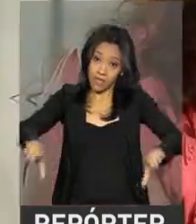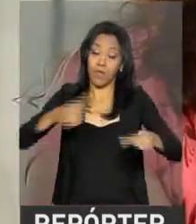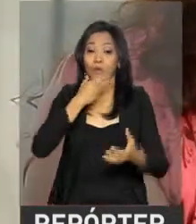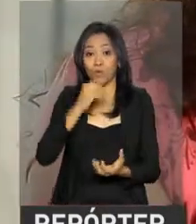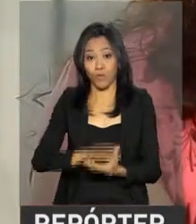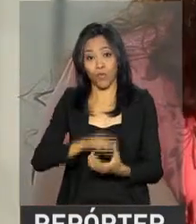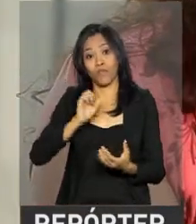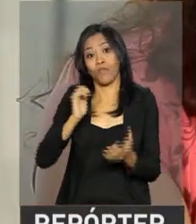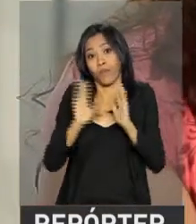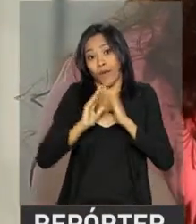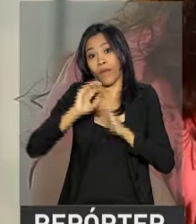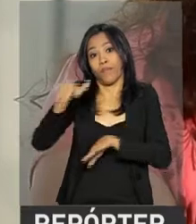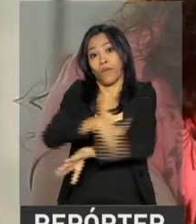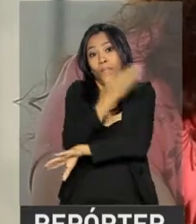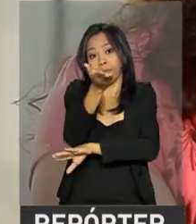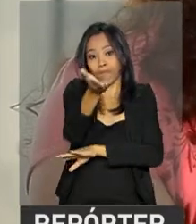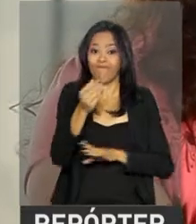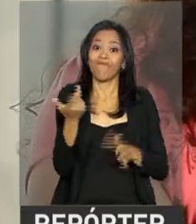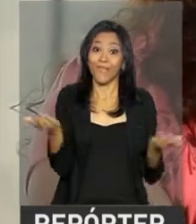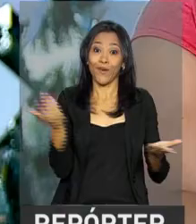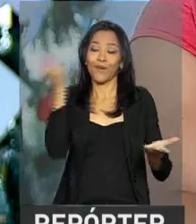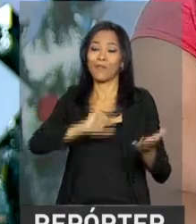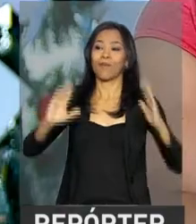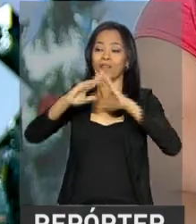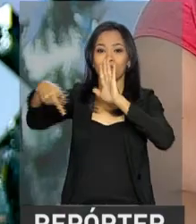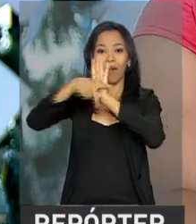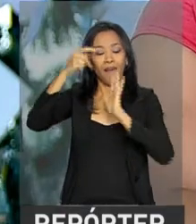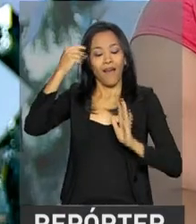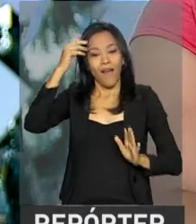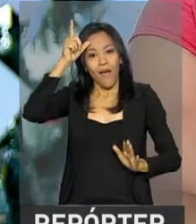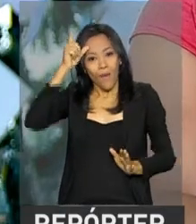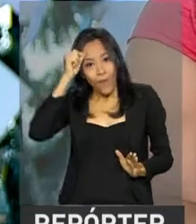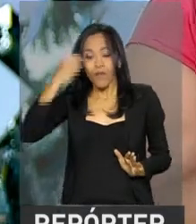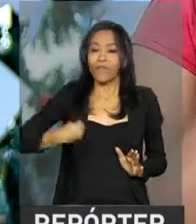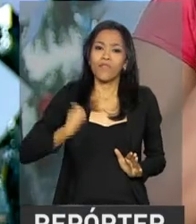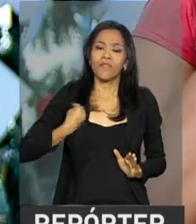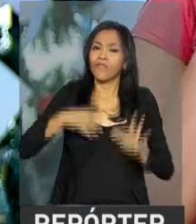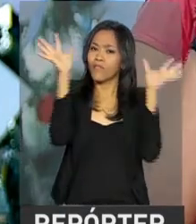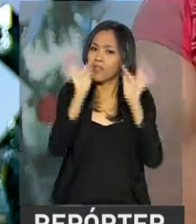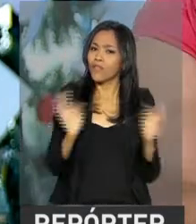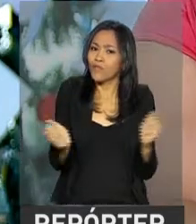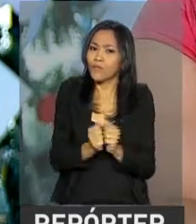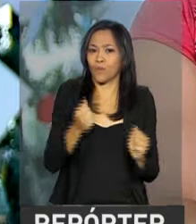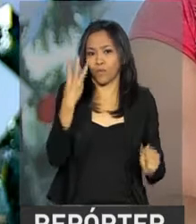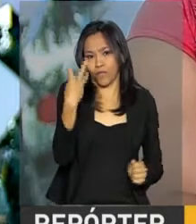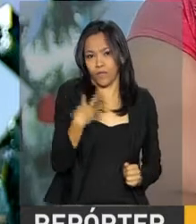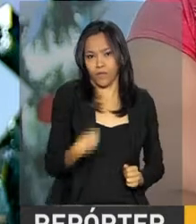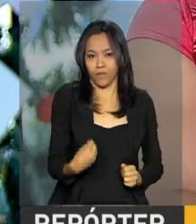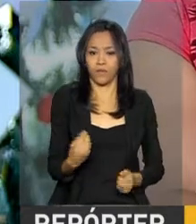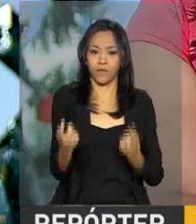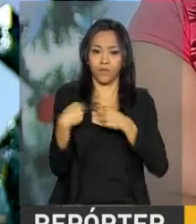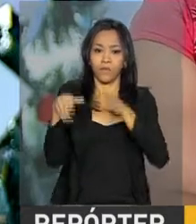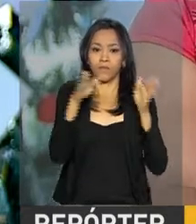rua. Agora, realizado o sonho da casa própria, espera viver feliz ao lado dos 3 filhos. Primeiramente, o que eu